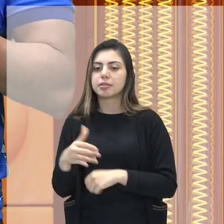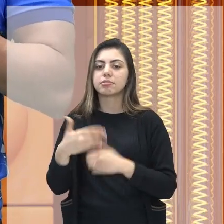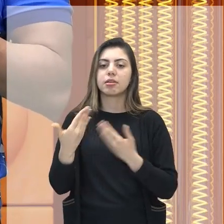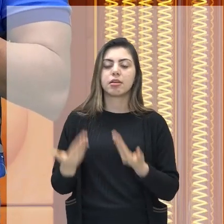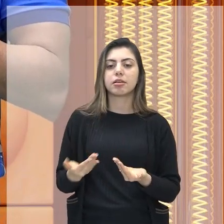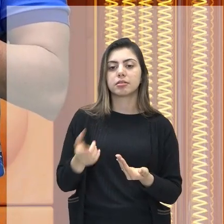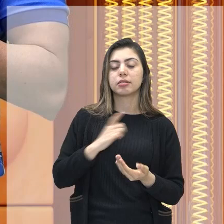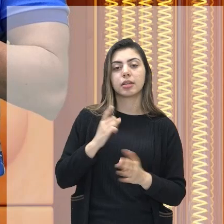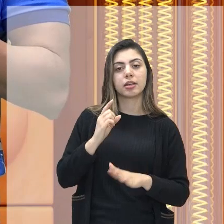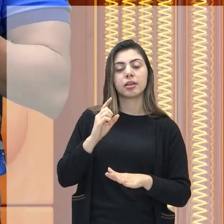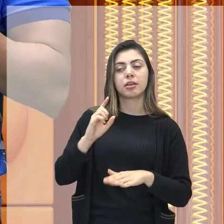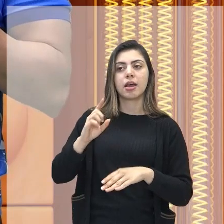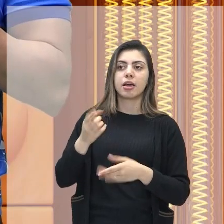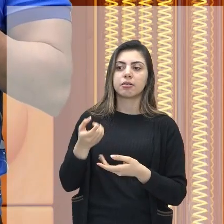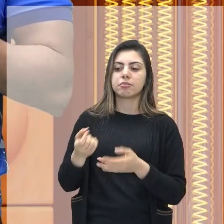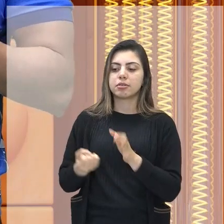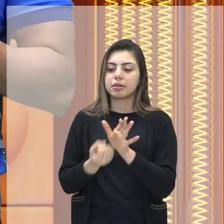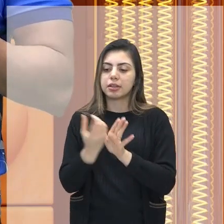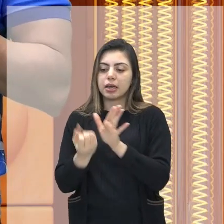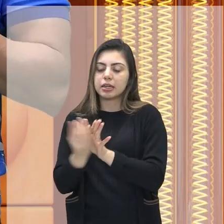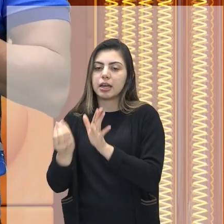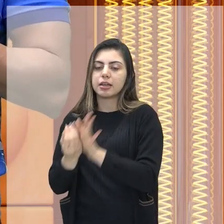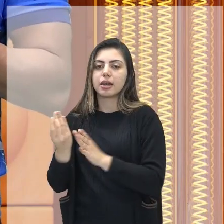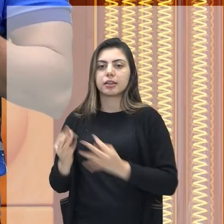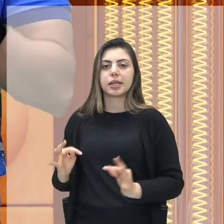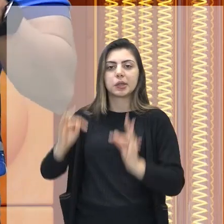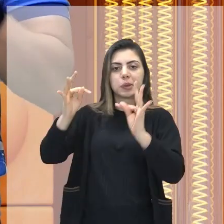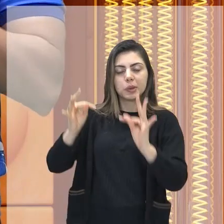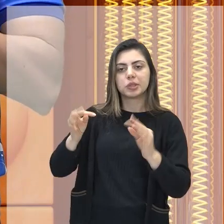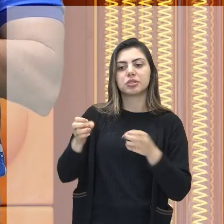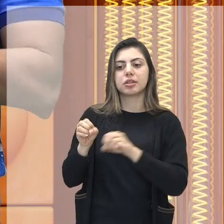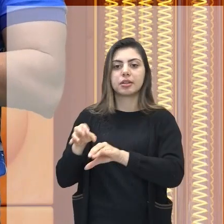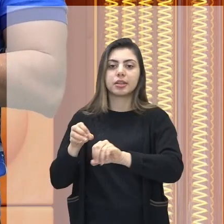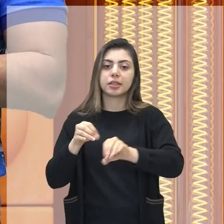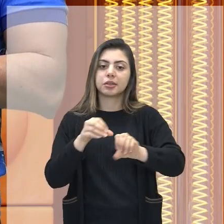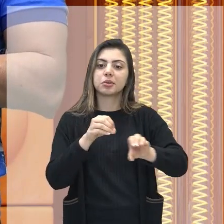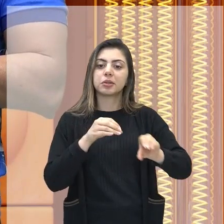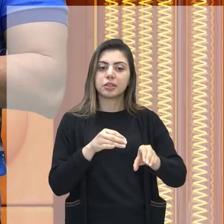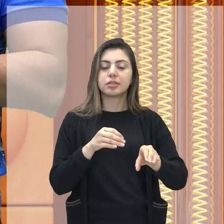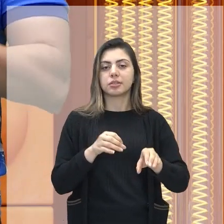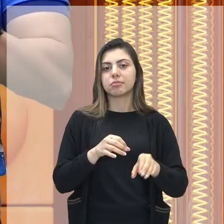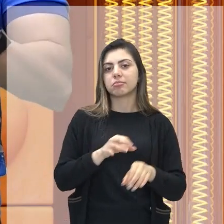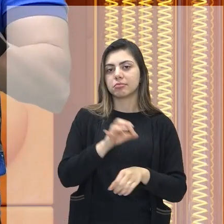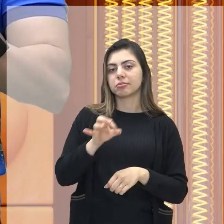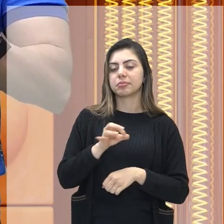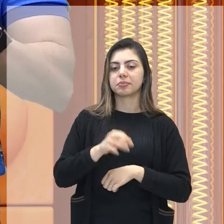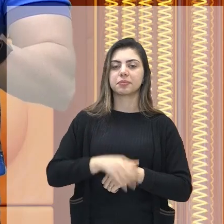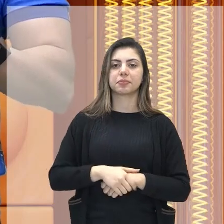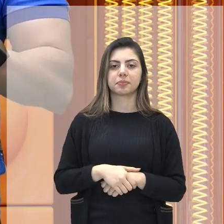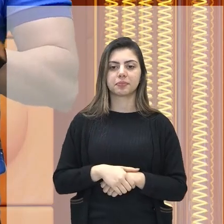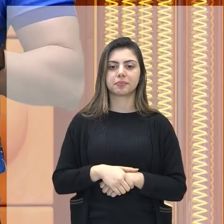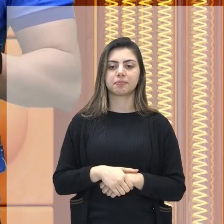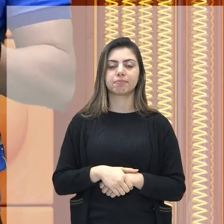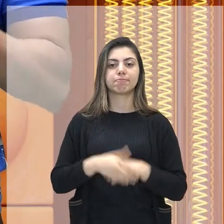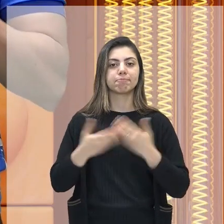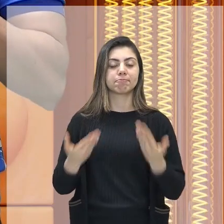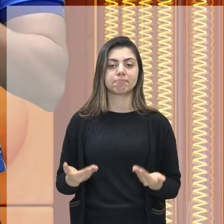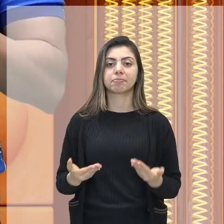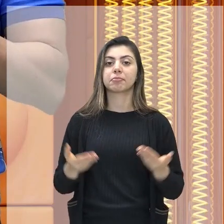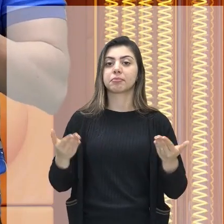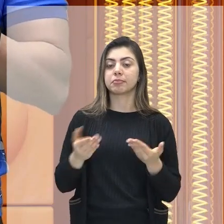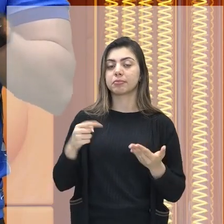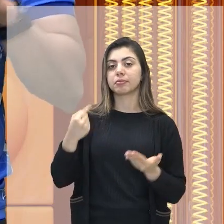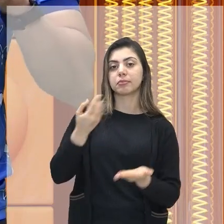ao desenvolvimento de tecnologia, consultoria, educação e também entretenimento de uma forma geral. Beleza? Bem, agora nós